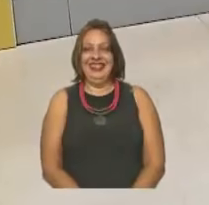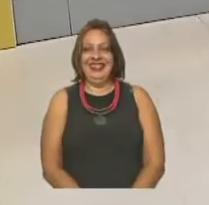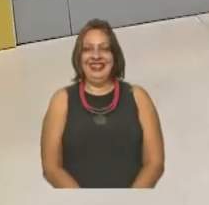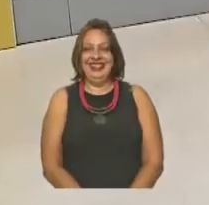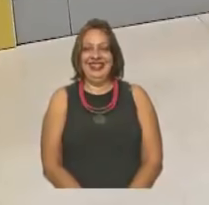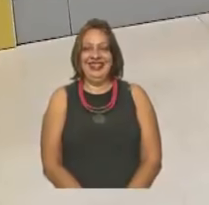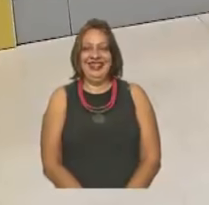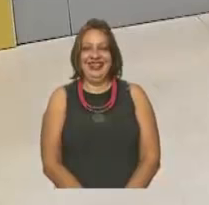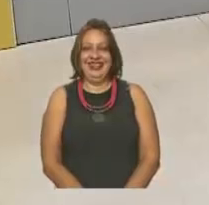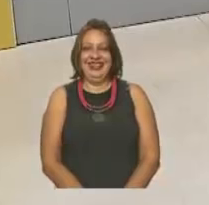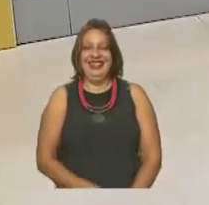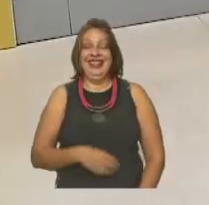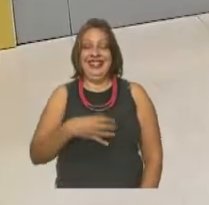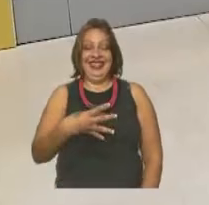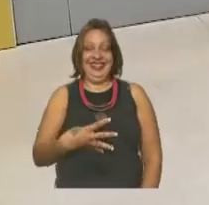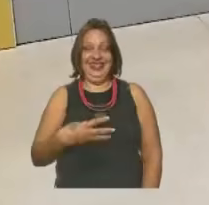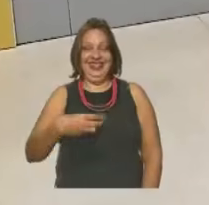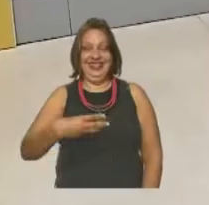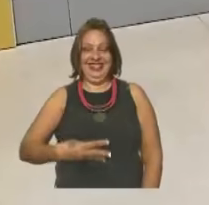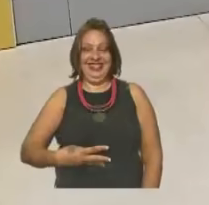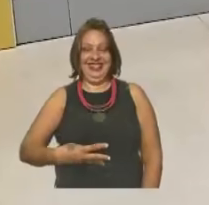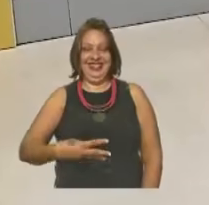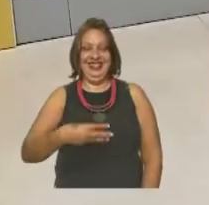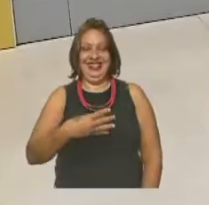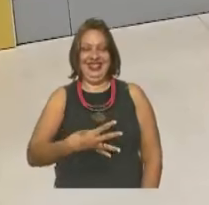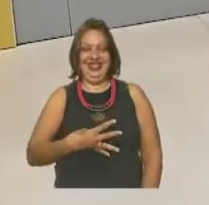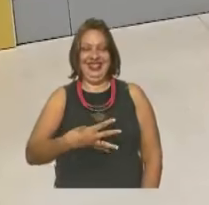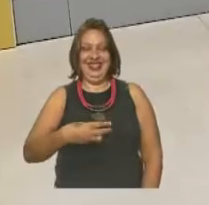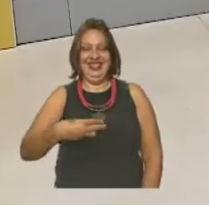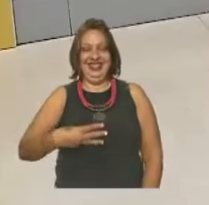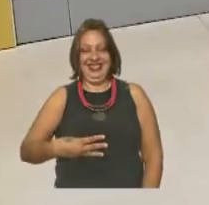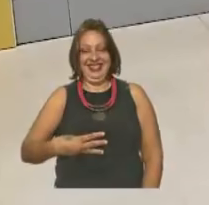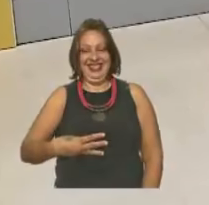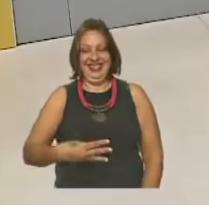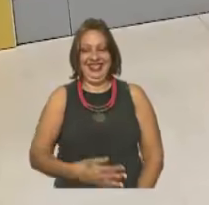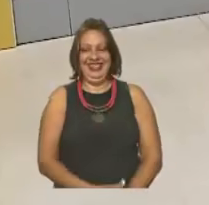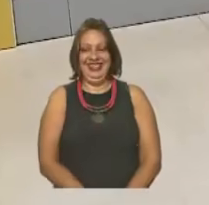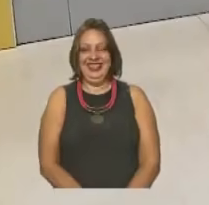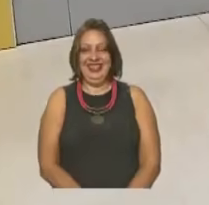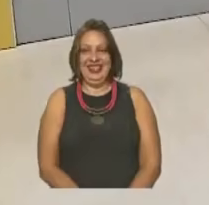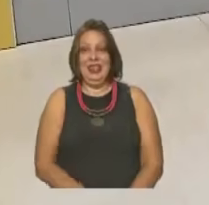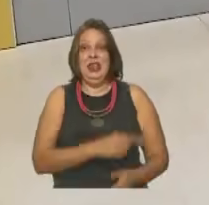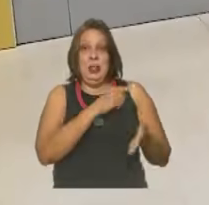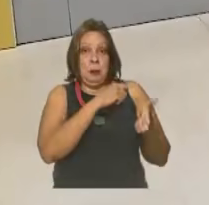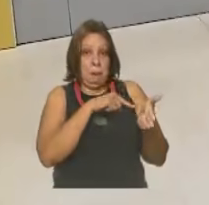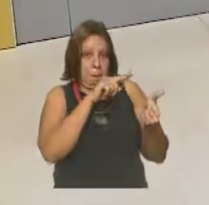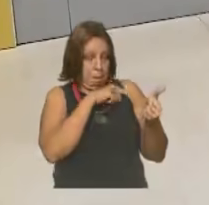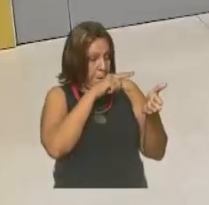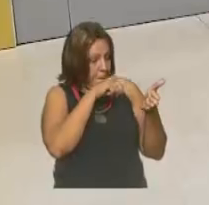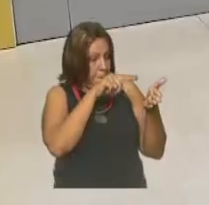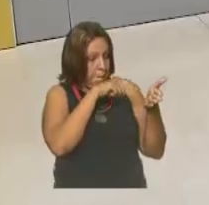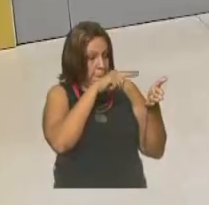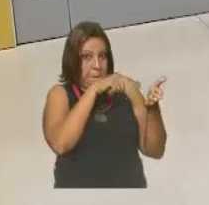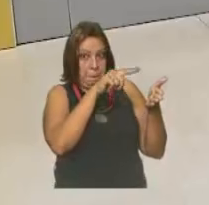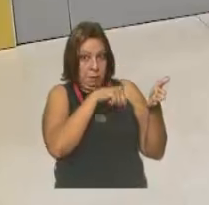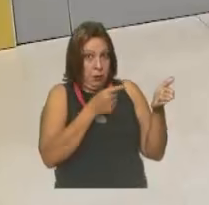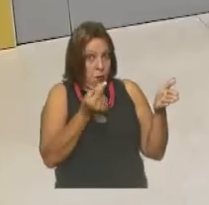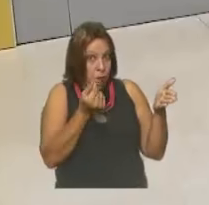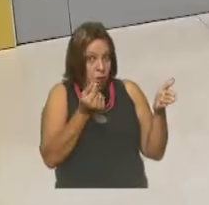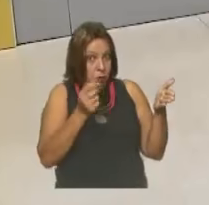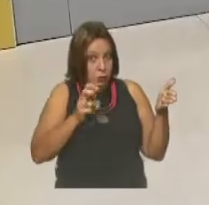Número 30 já saiu. 43. 43. Vai marcando, tá valendo 5 mil